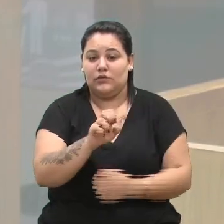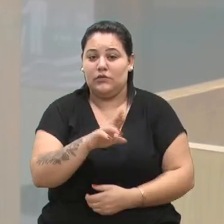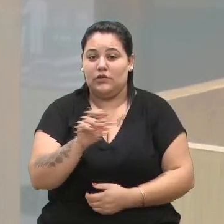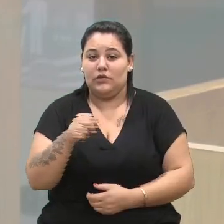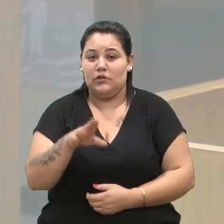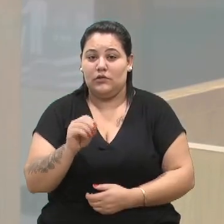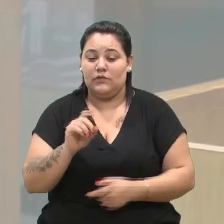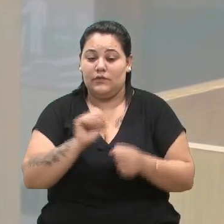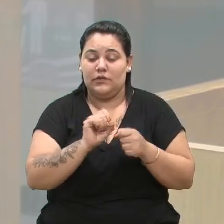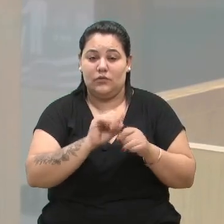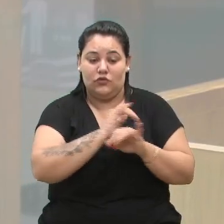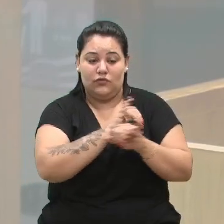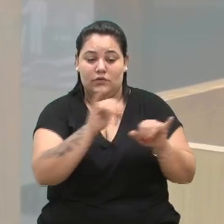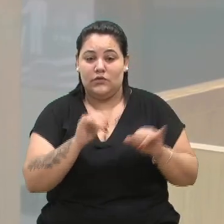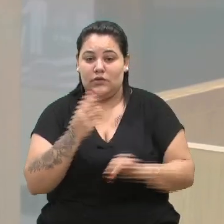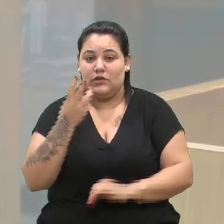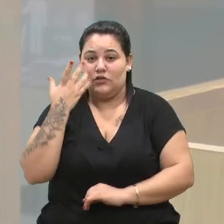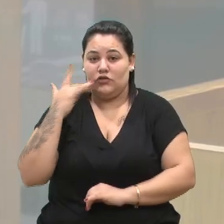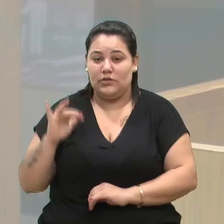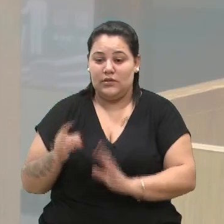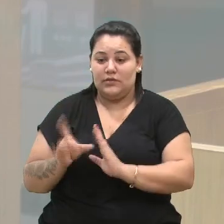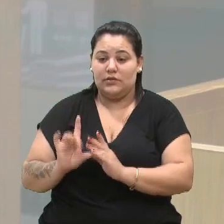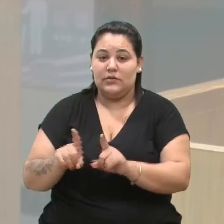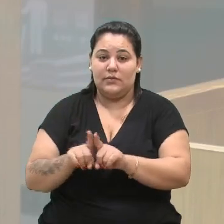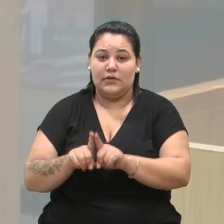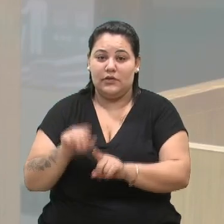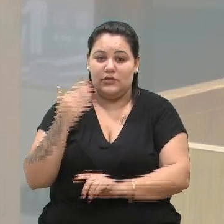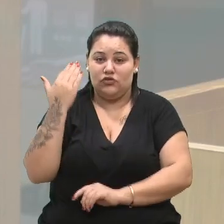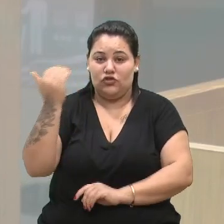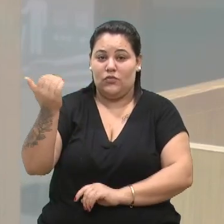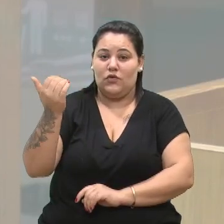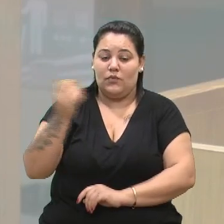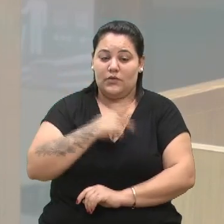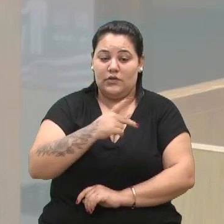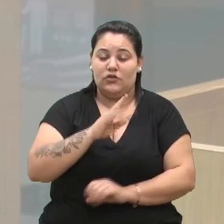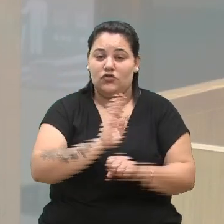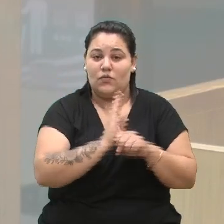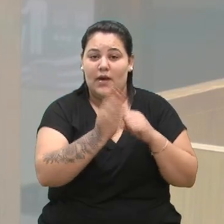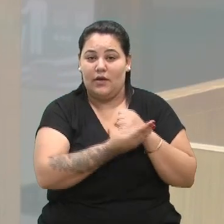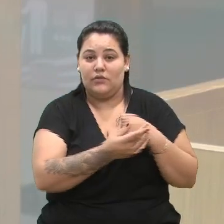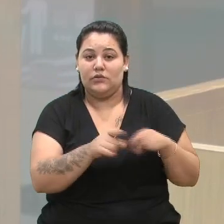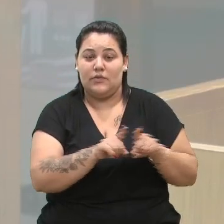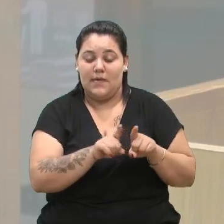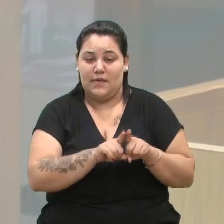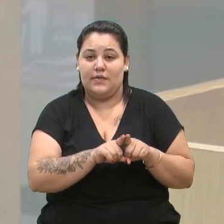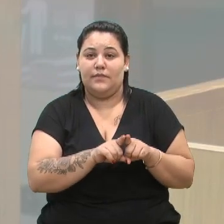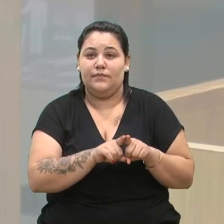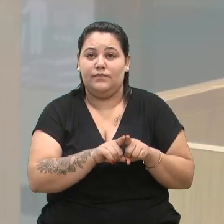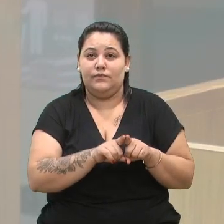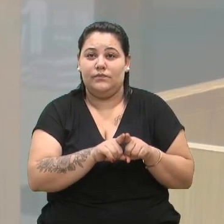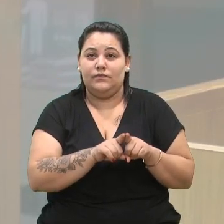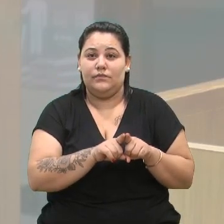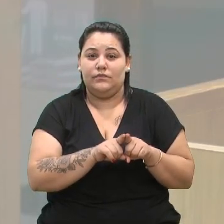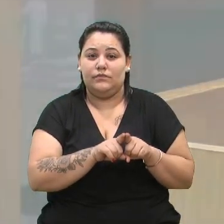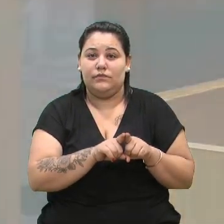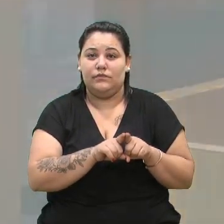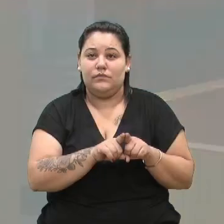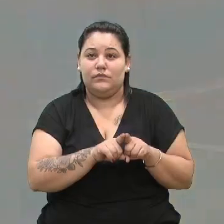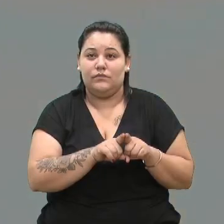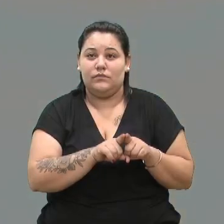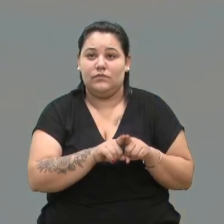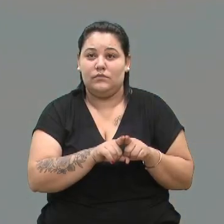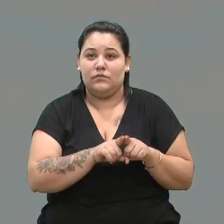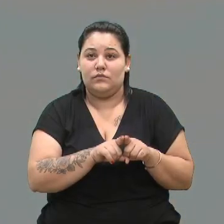dias antes, chamamos a presidente do bairro, a Justina, que é a presidente do bairro Serrano, chamamos time